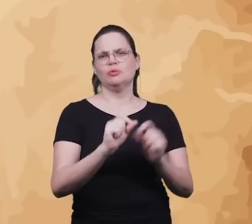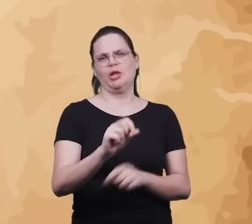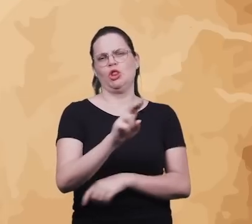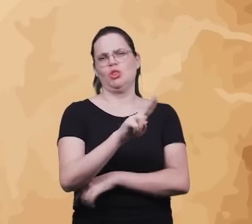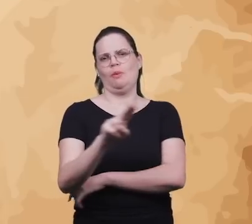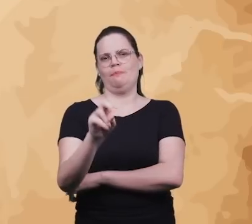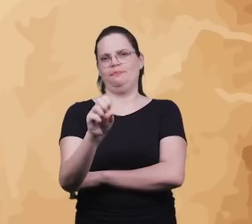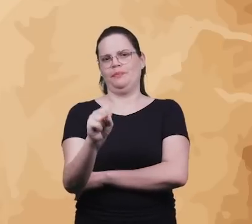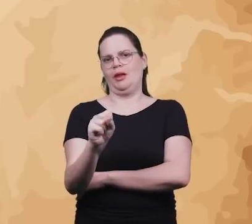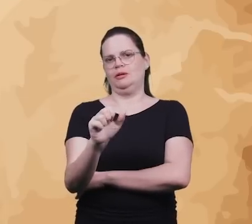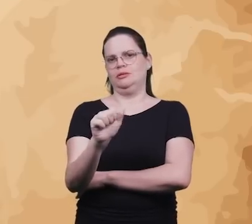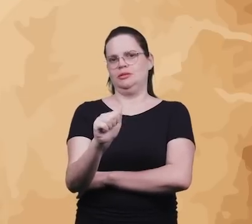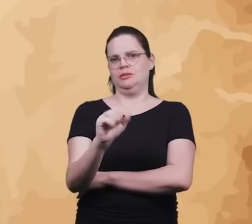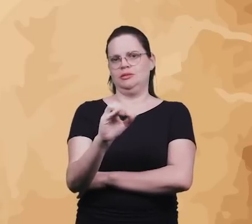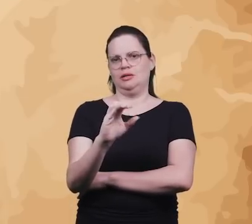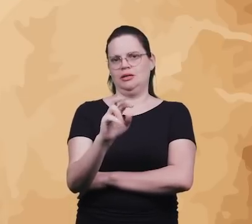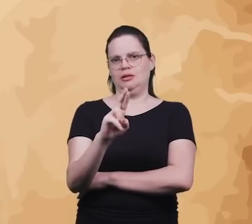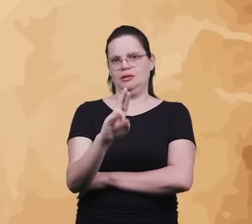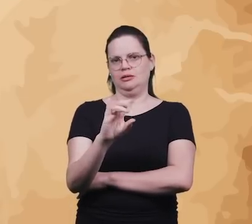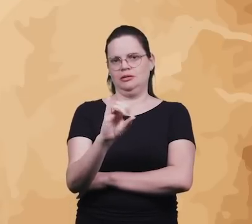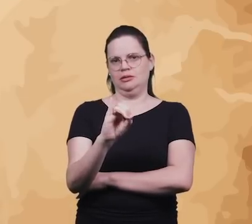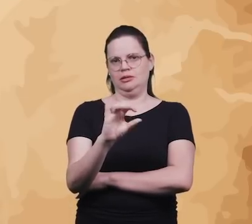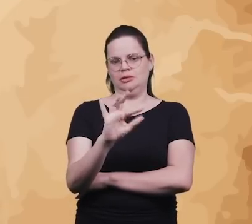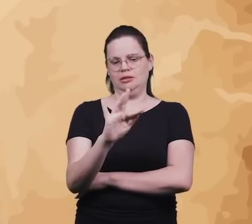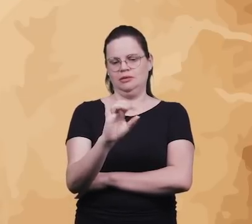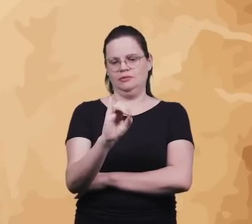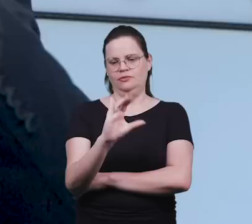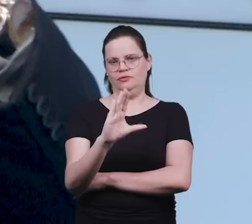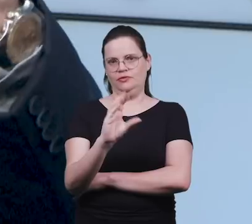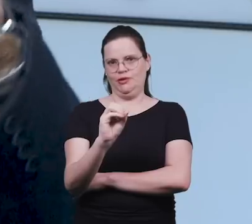só, sacrifício contínuo. Aí nós vemos que,